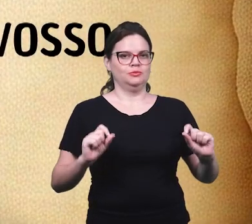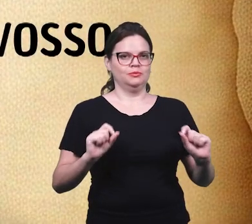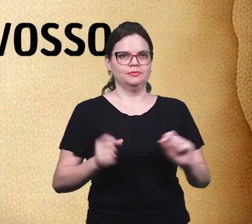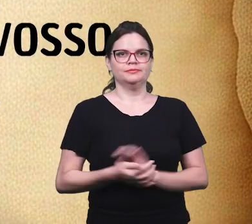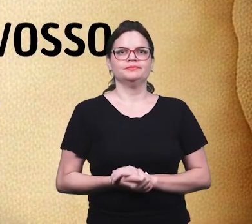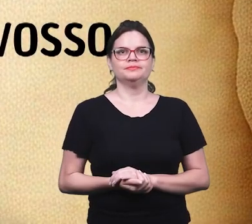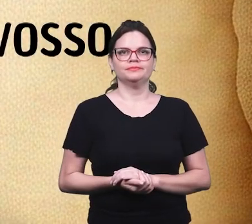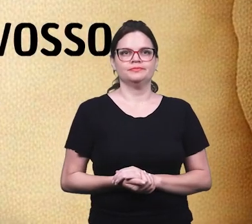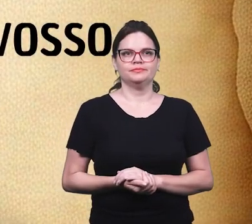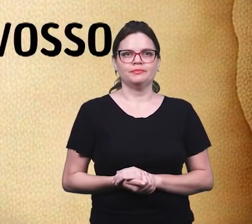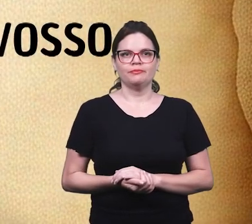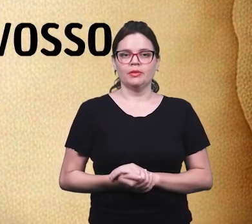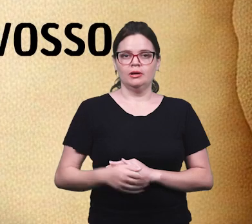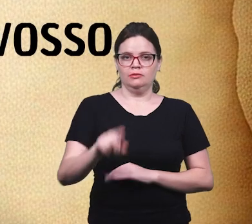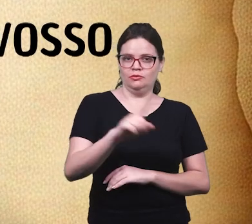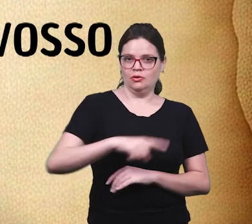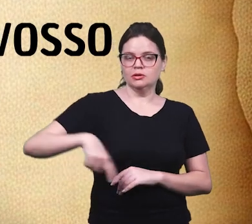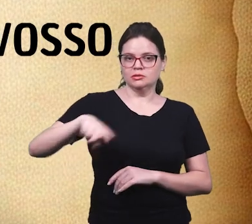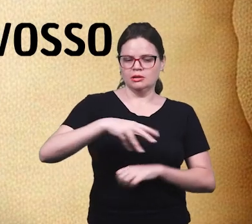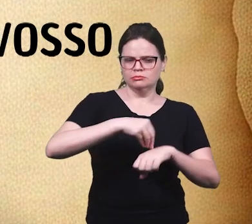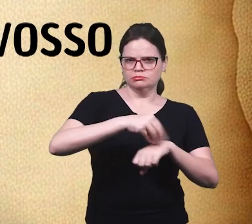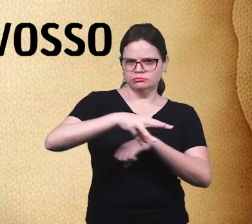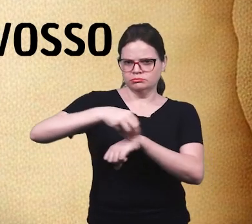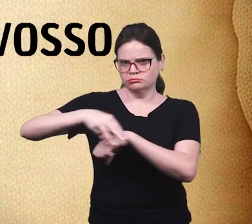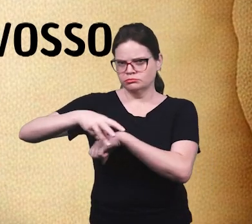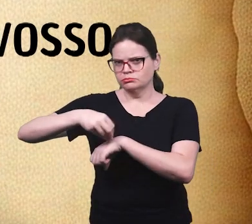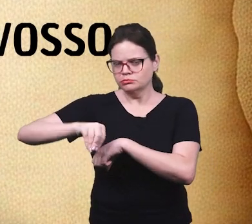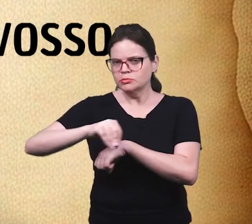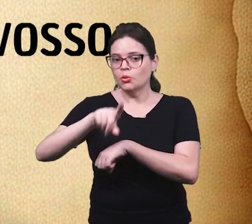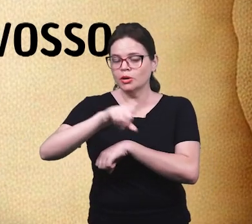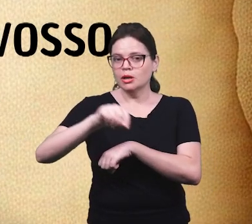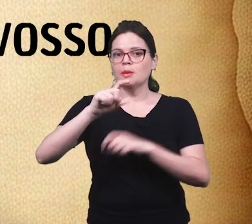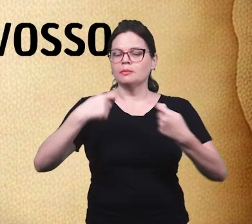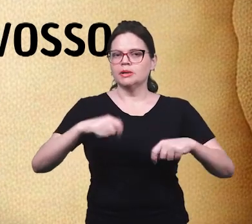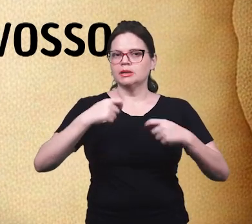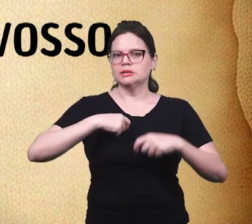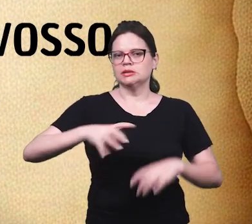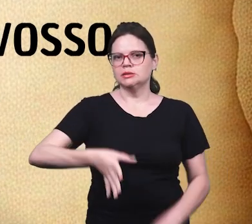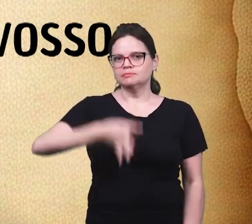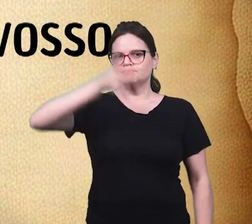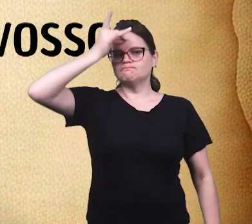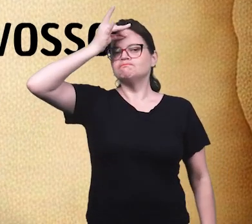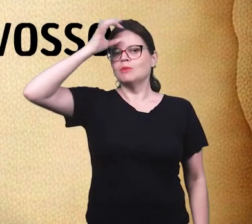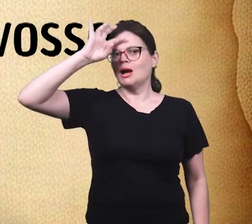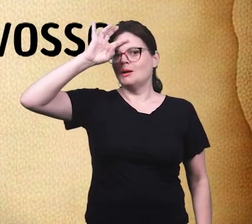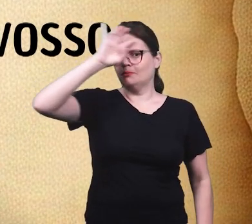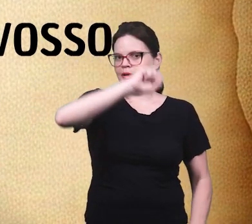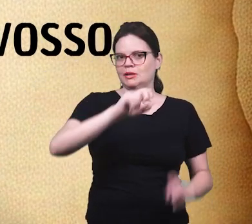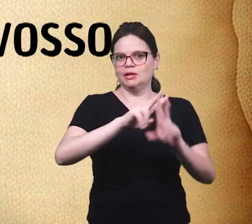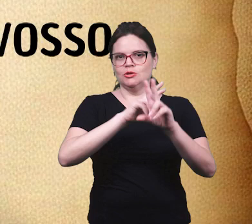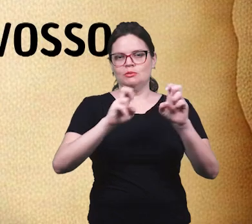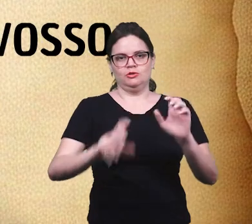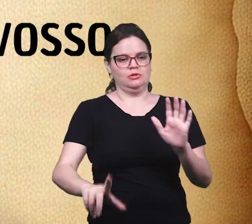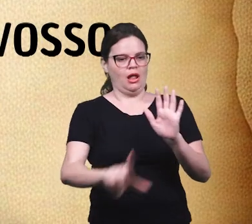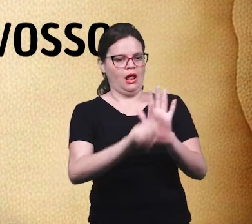Tão somente tende cuidado de guardar com diligência o mandamento e a lei de Moisés,